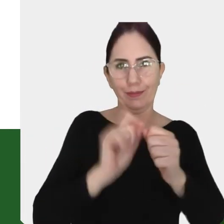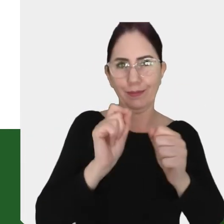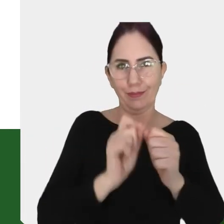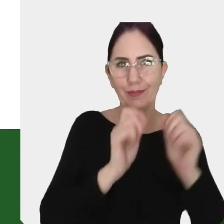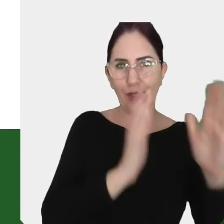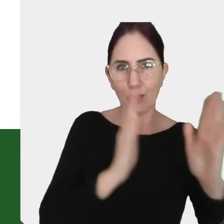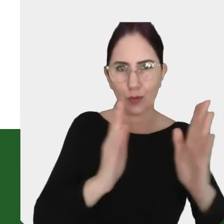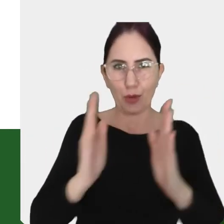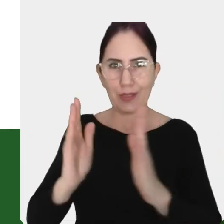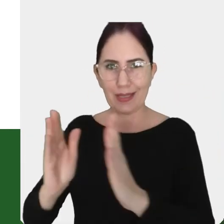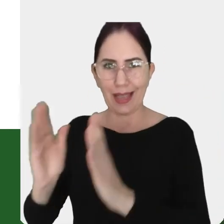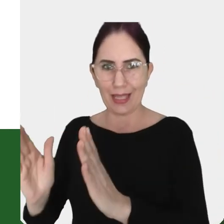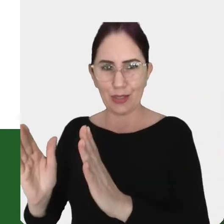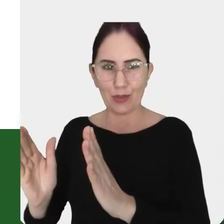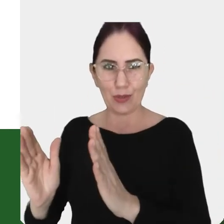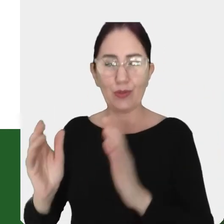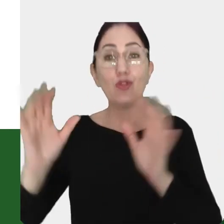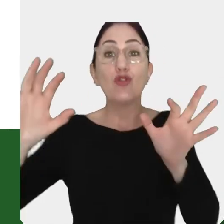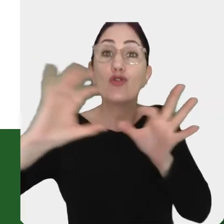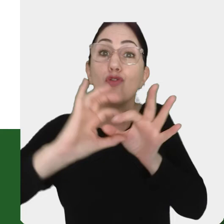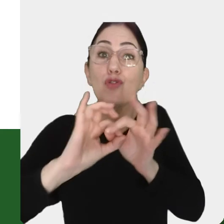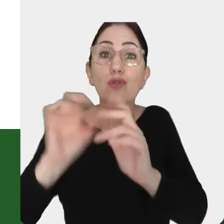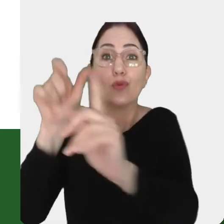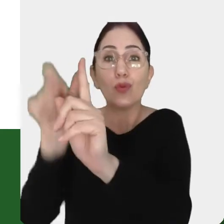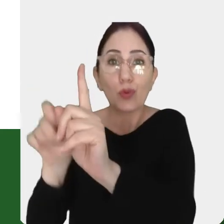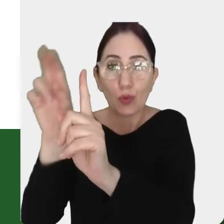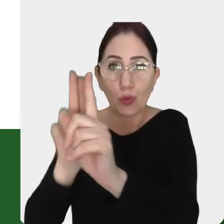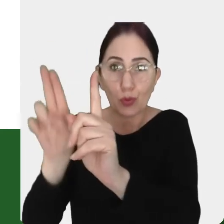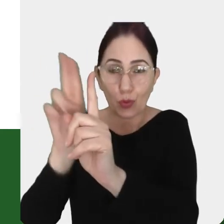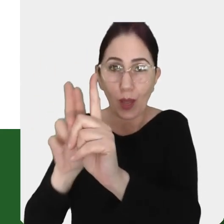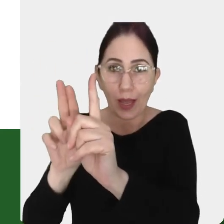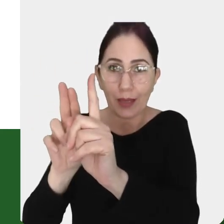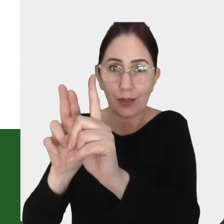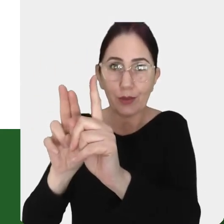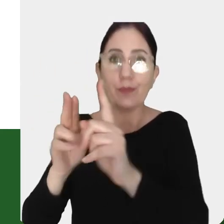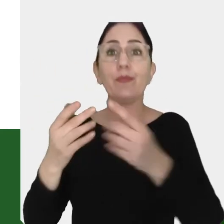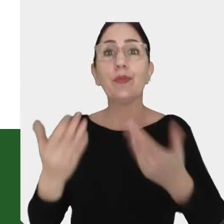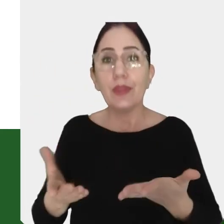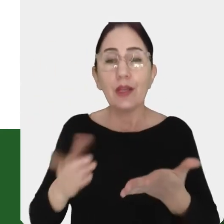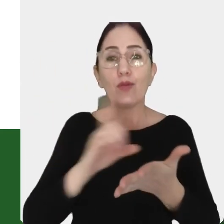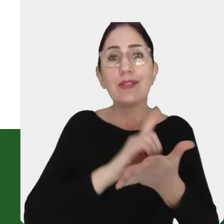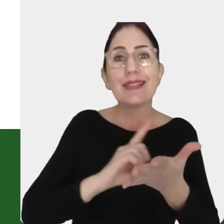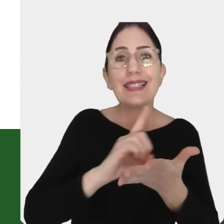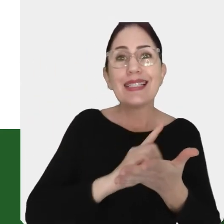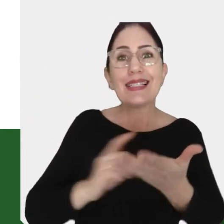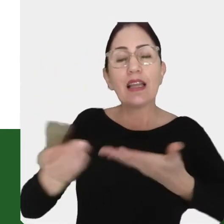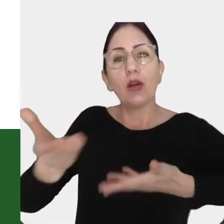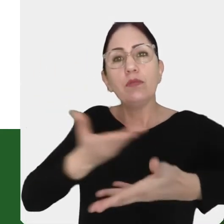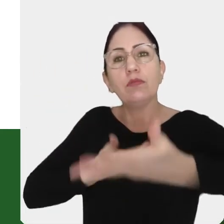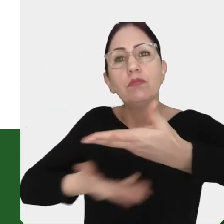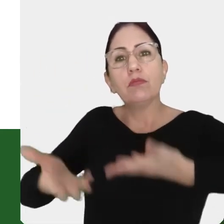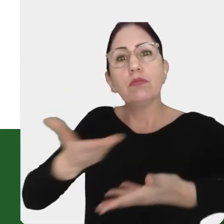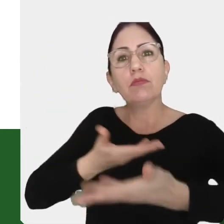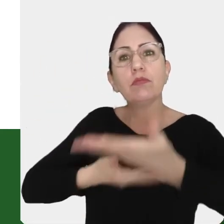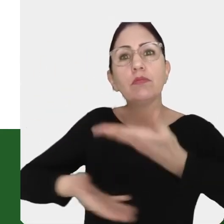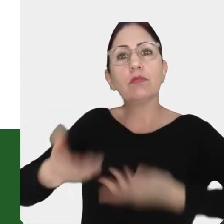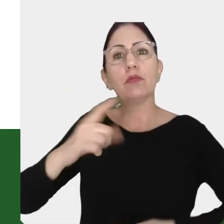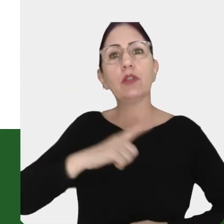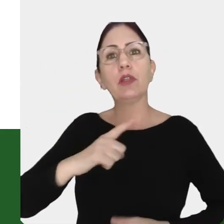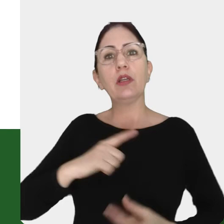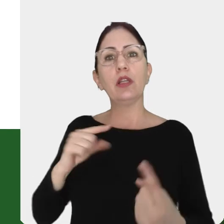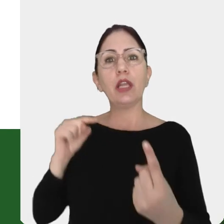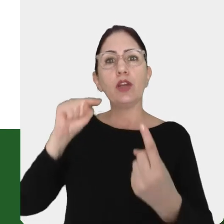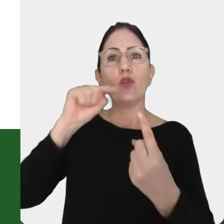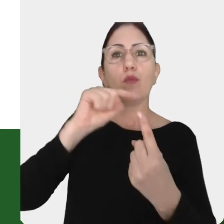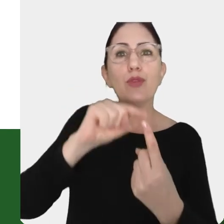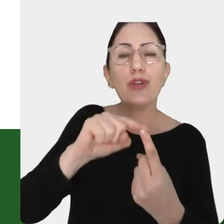o processo, e, se possível, com o usuário. Então, basicamente, o design de interação, o que ele visa é